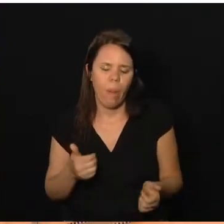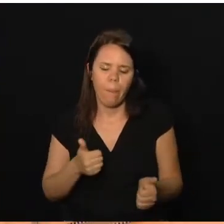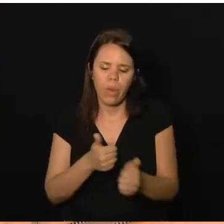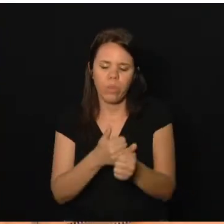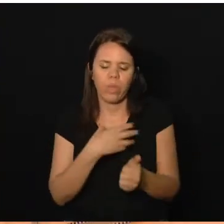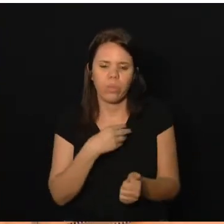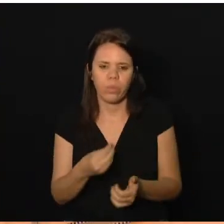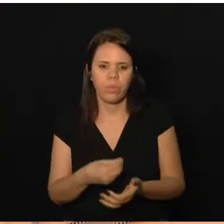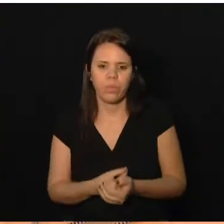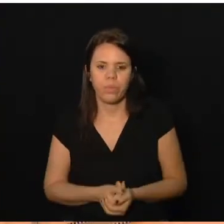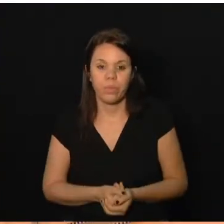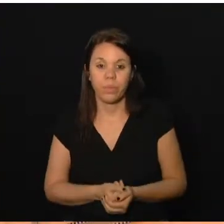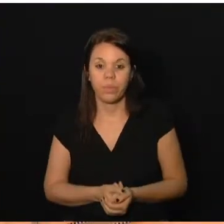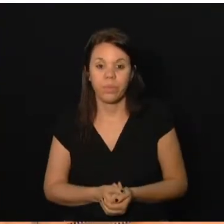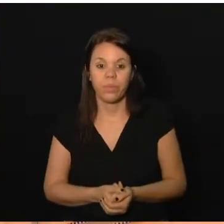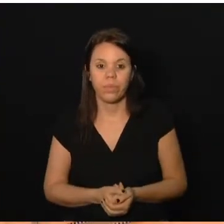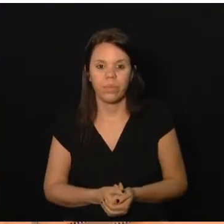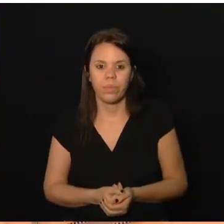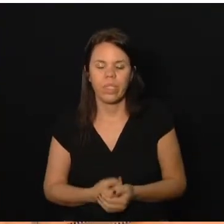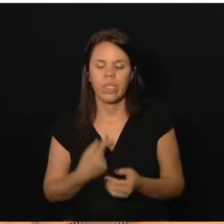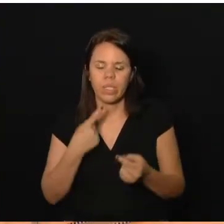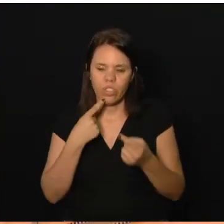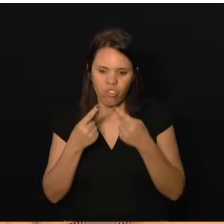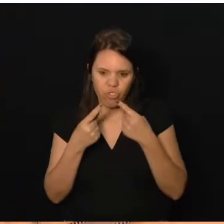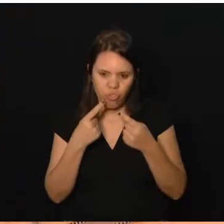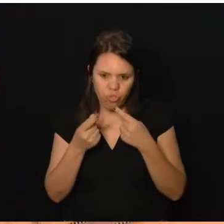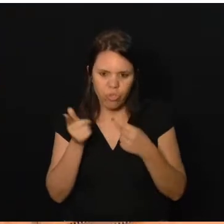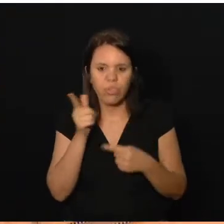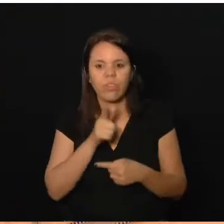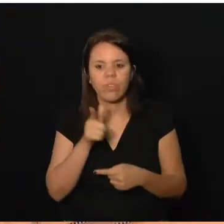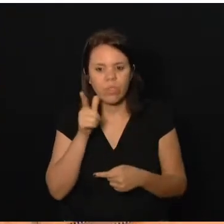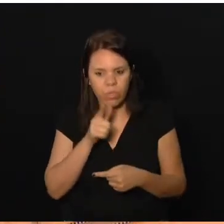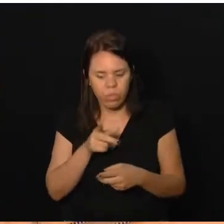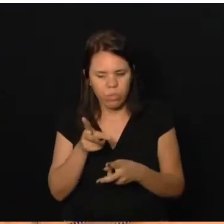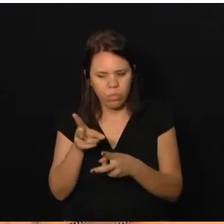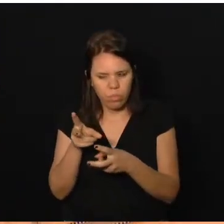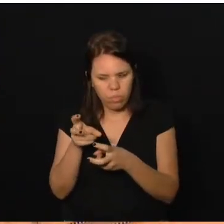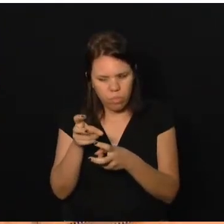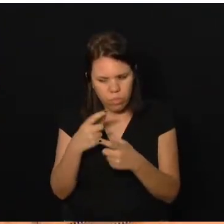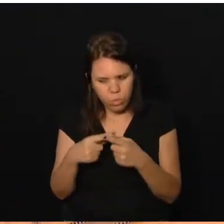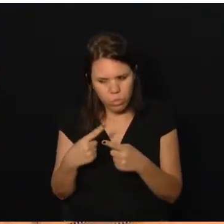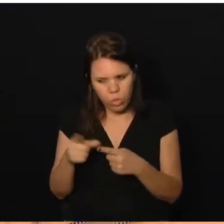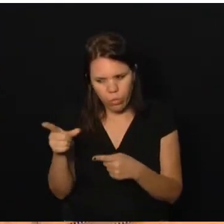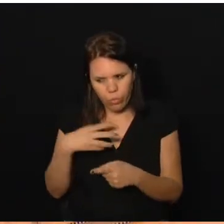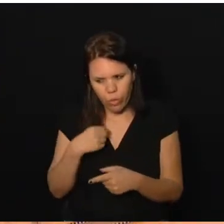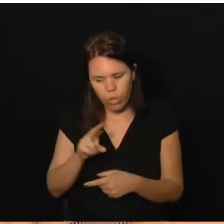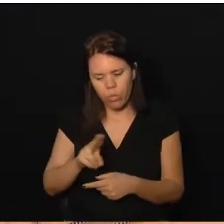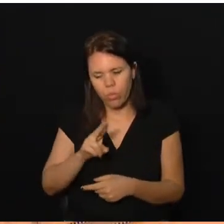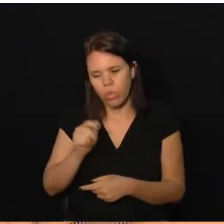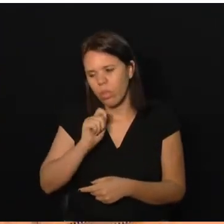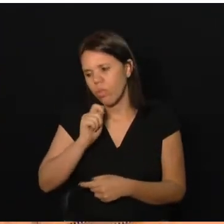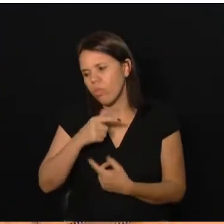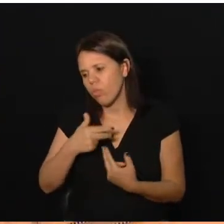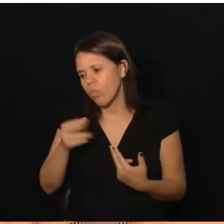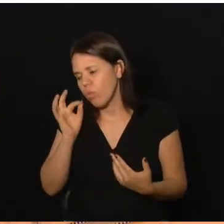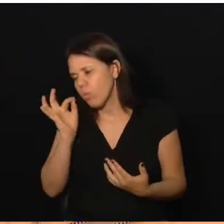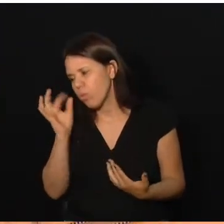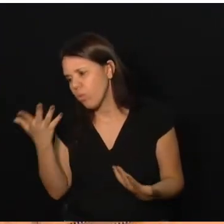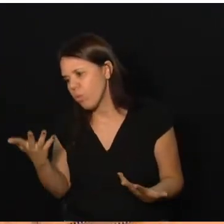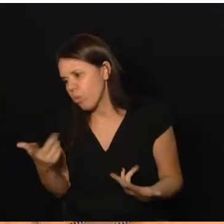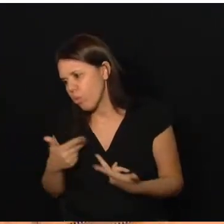mais do meu filho? E com esse diálogo, ele consegue identificar o porquê que esse filho está usando maconha, por que esse filho